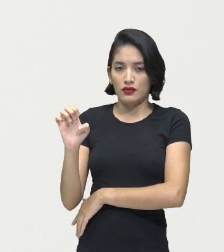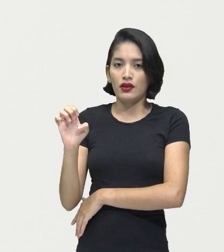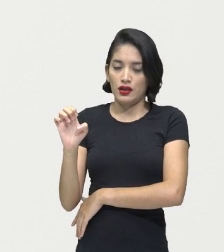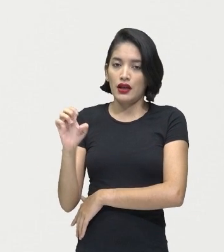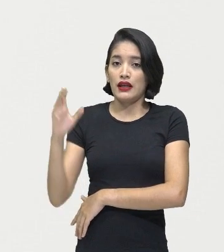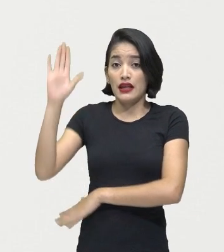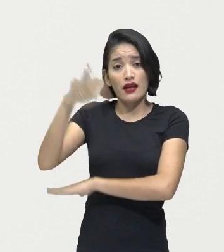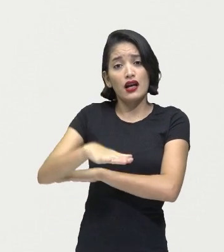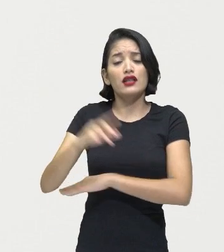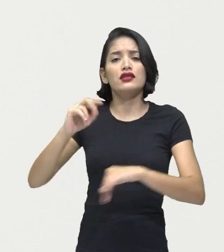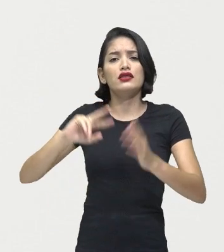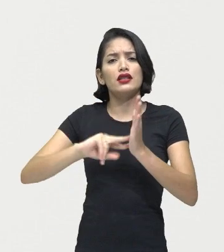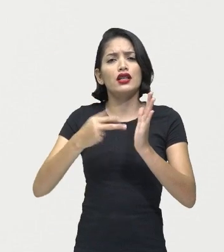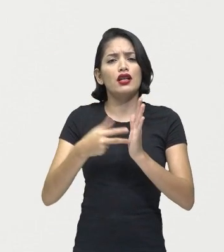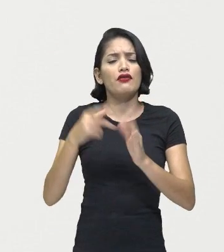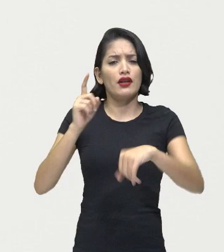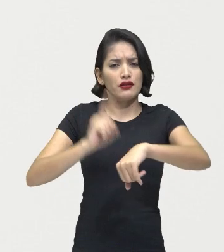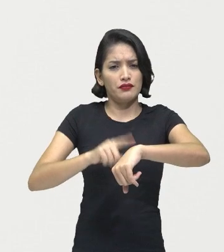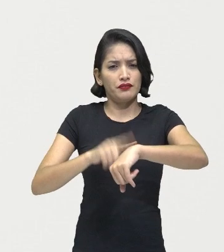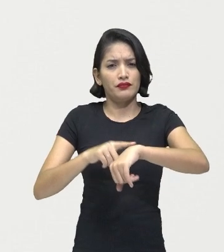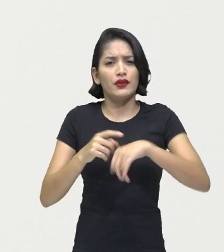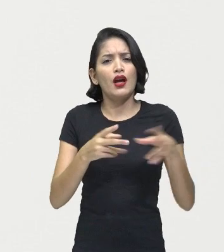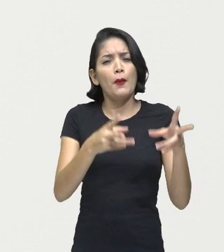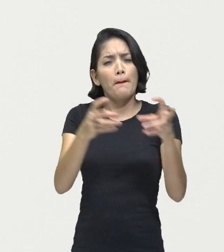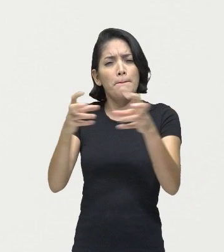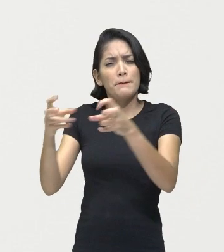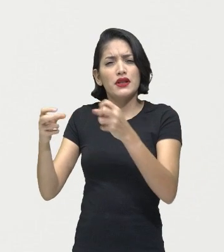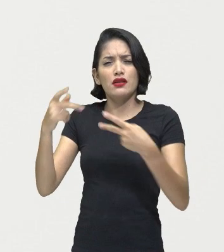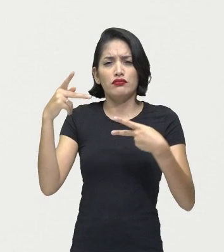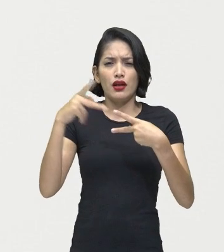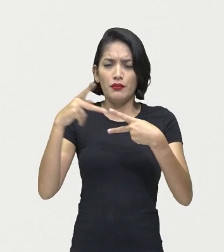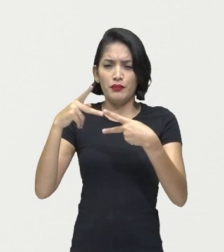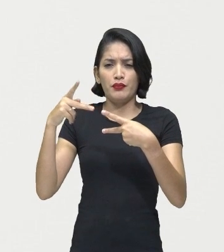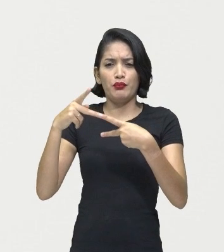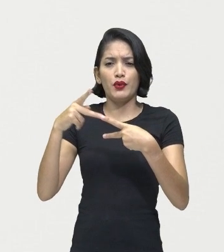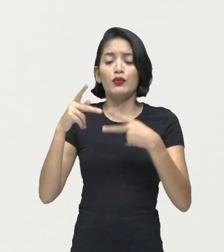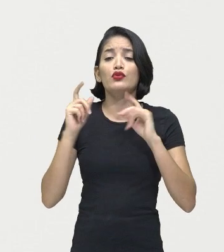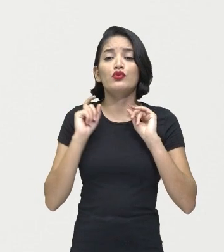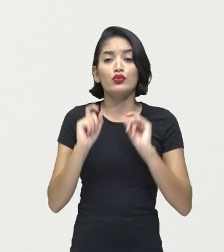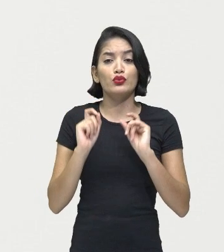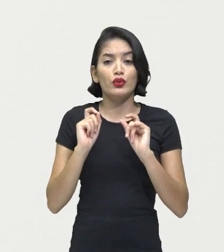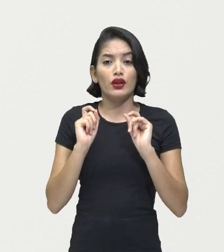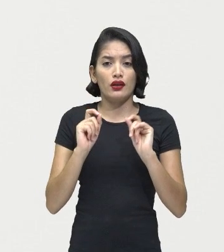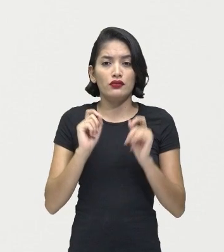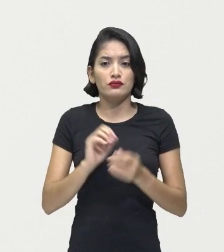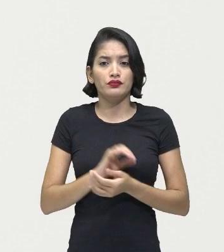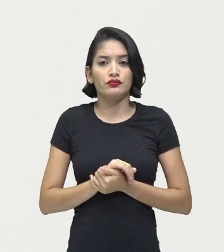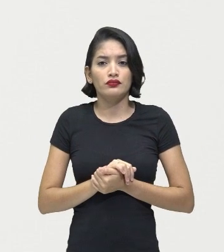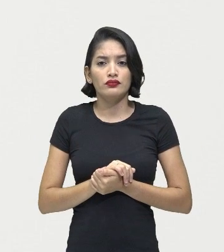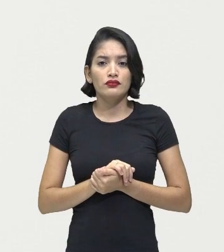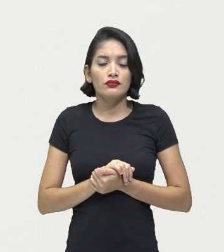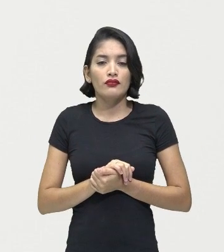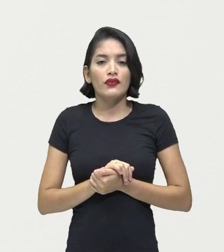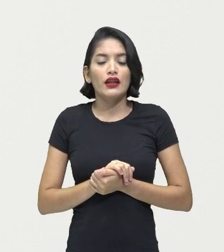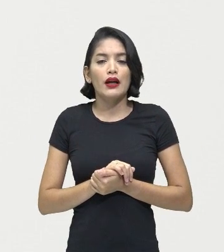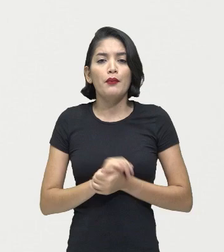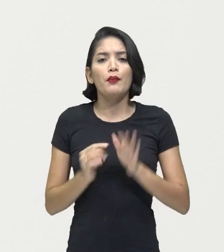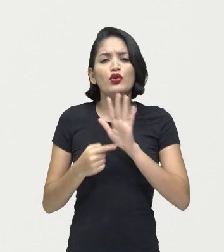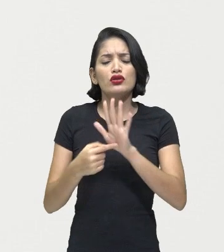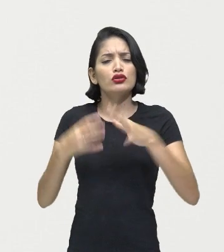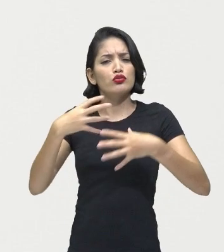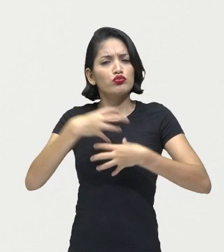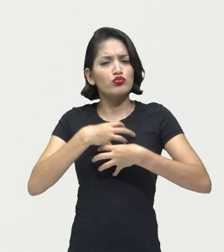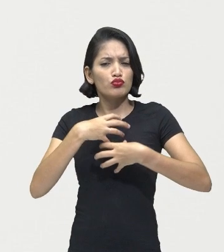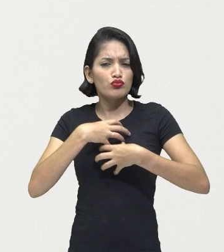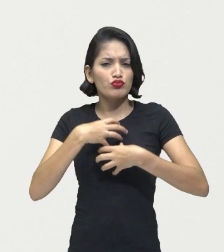tempo, tá? Então, observe que todas essas preposições, elas estão fazendo um efeito de sentido aí, o